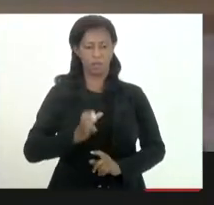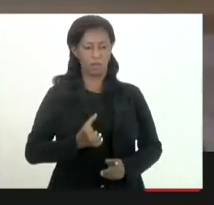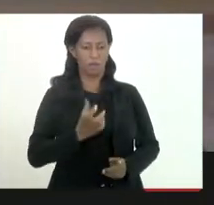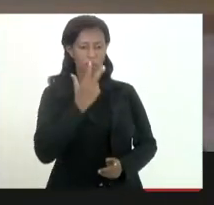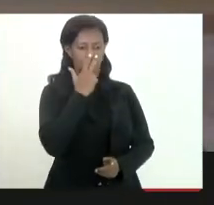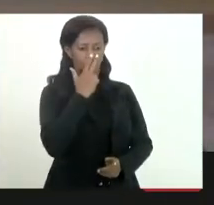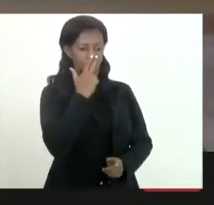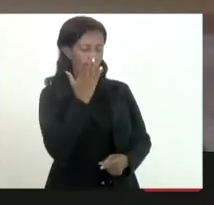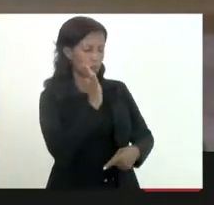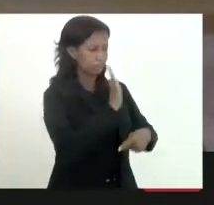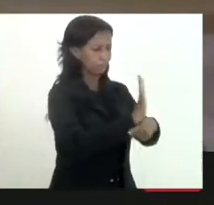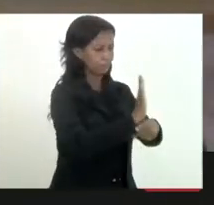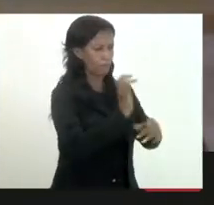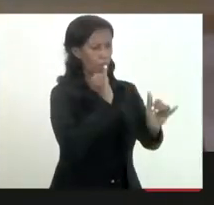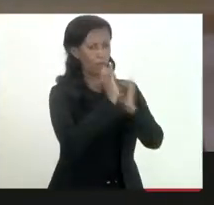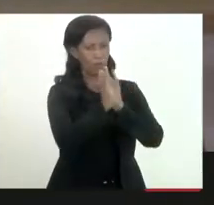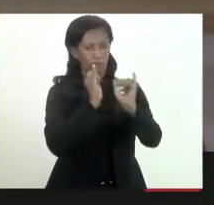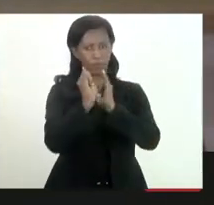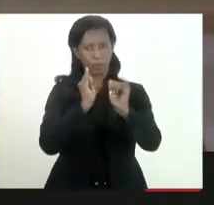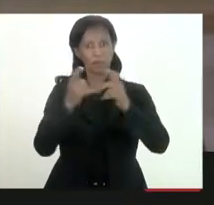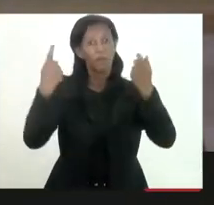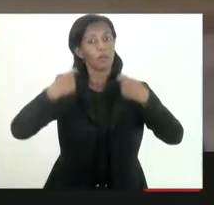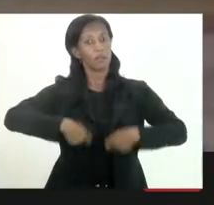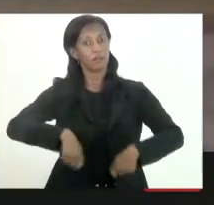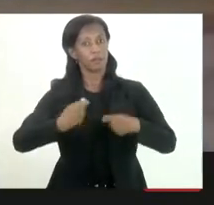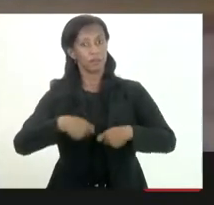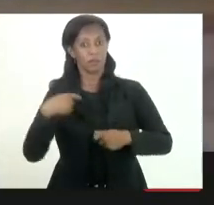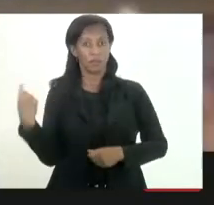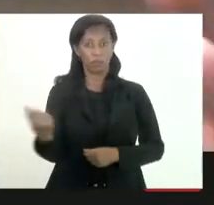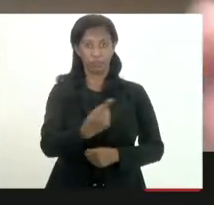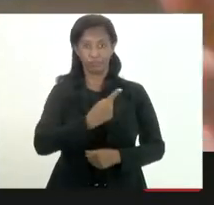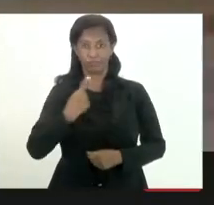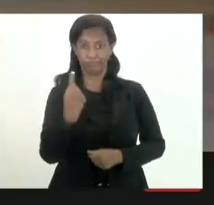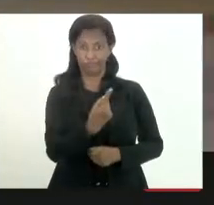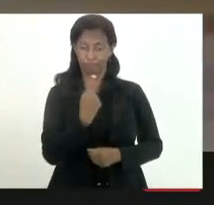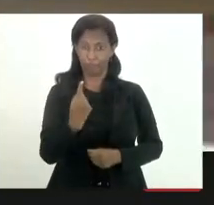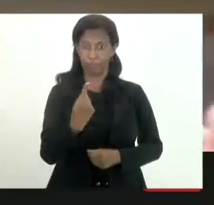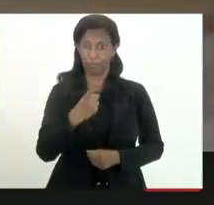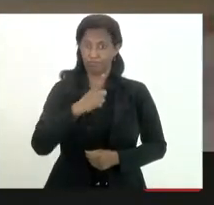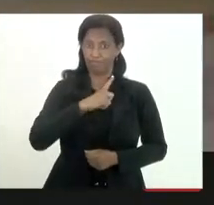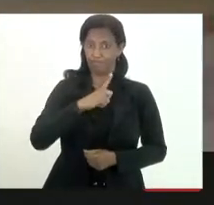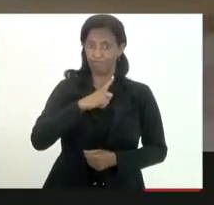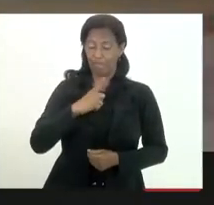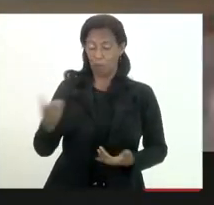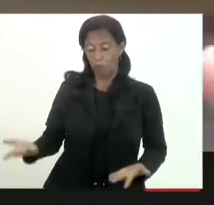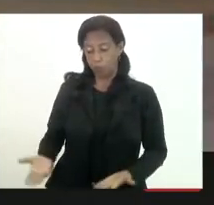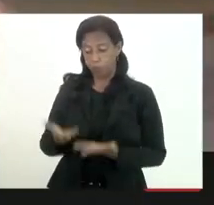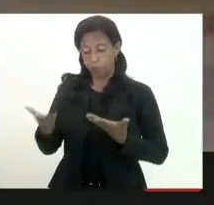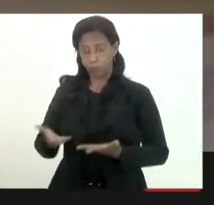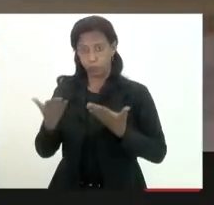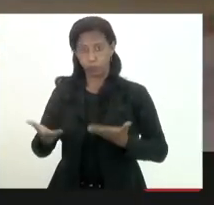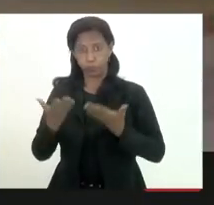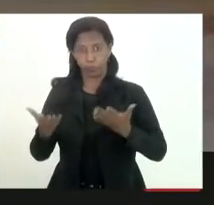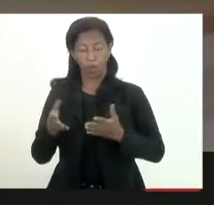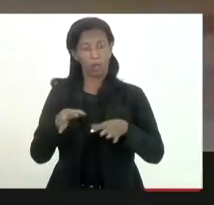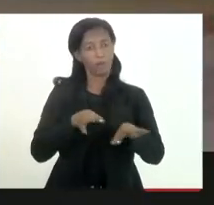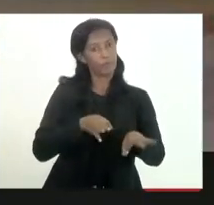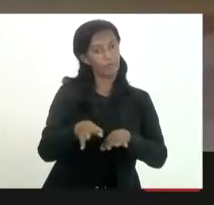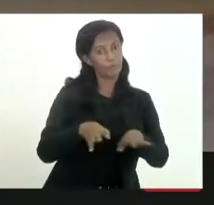essas informações, e é necessário que nós criemos, também estimulemos indiretamente